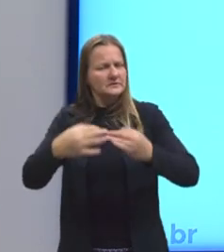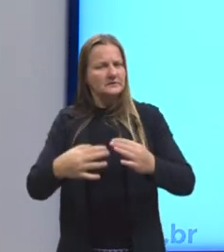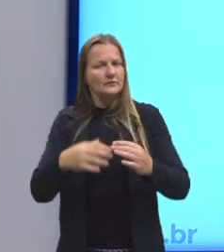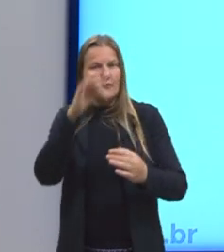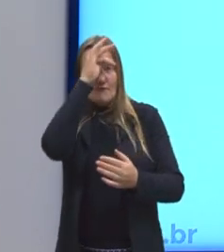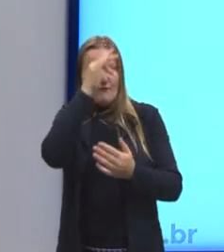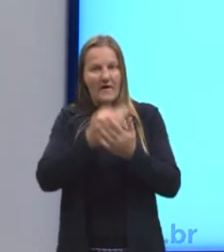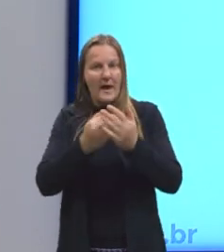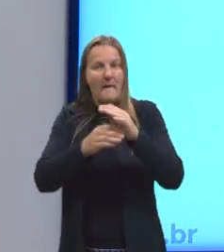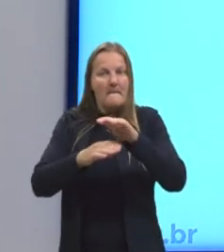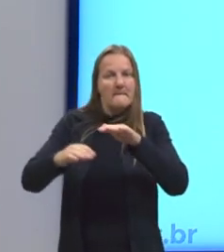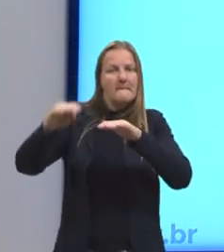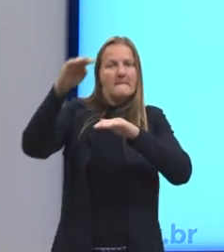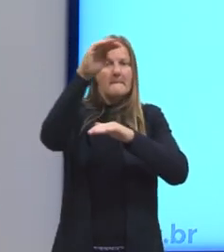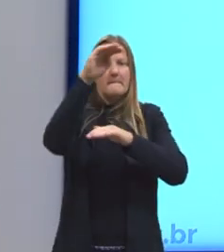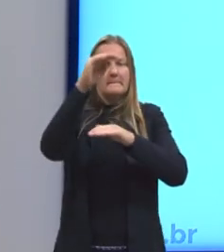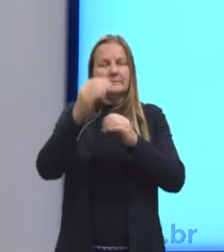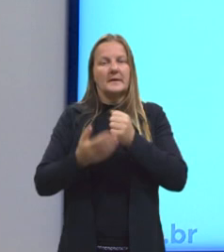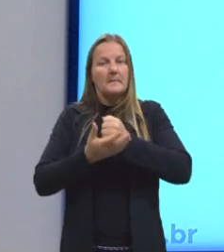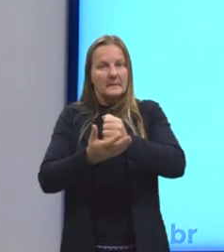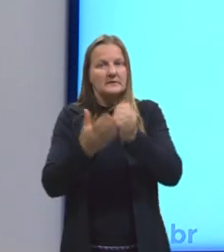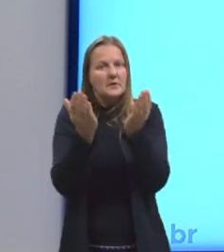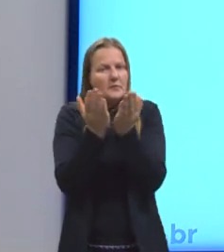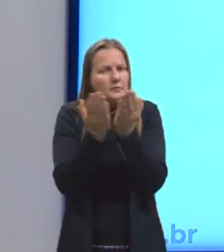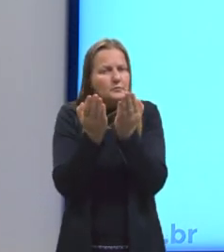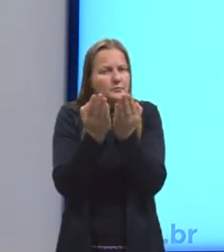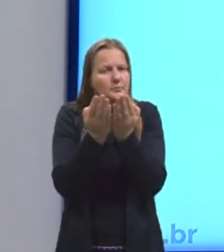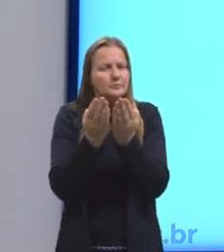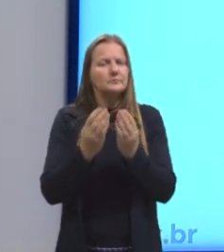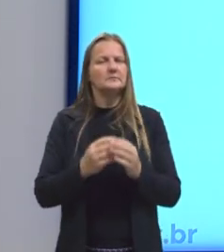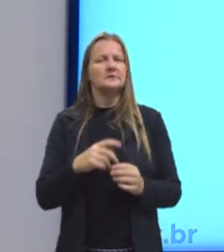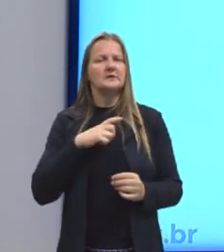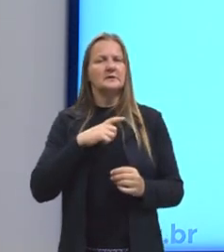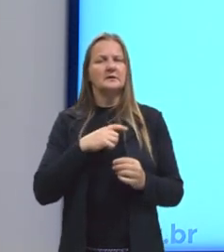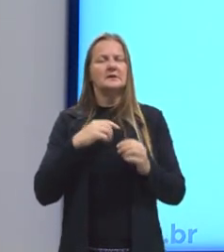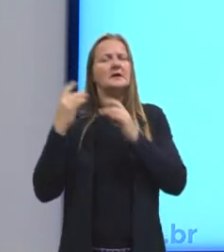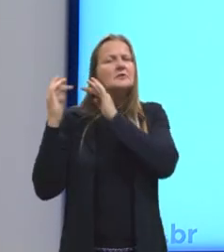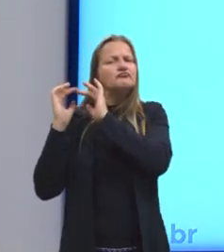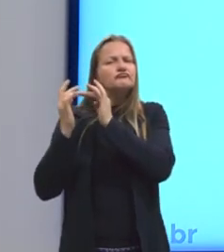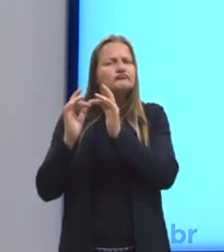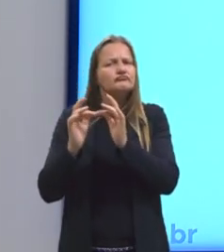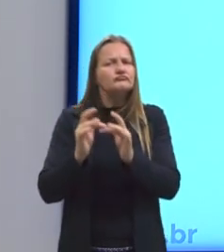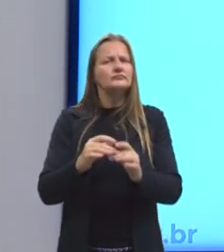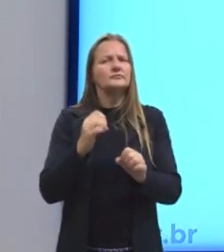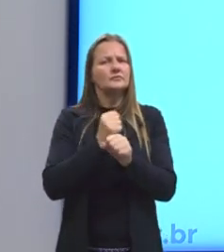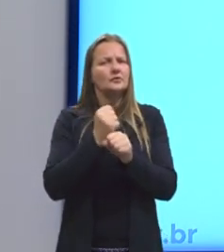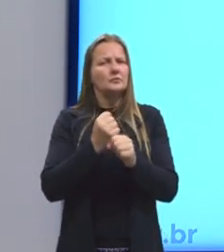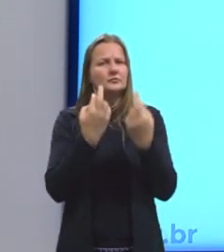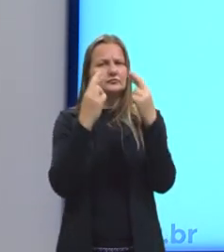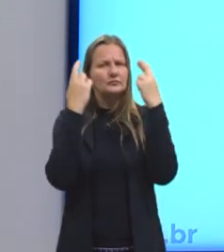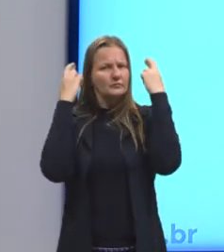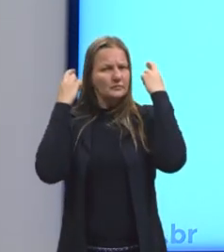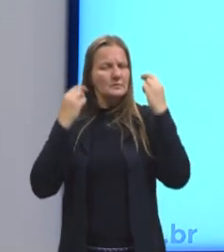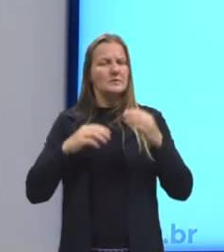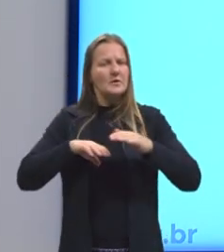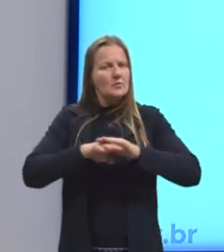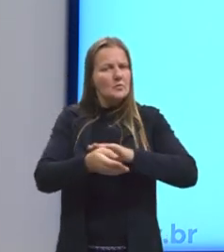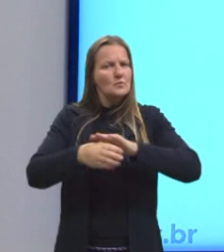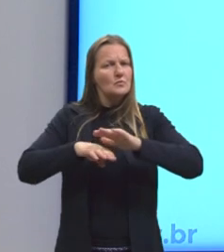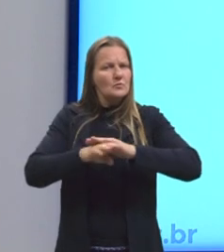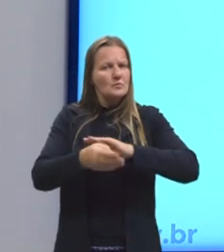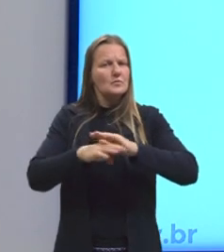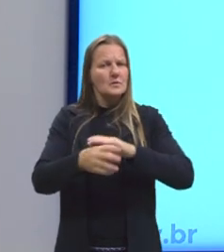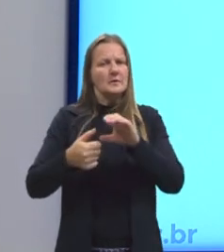fé né então ele se baseia na Bíblia alguma obras clássicas todas adaptadas às clássicas aos Gregos adaptadas